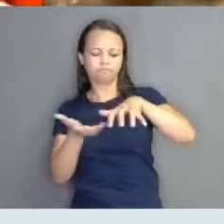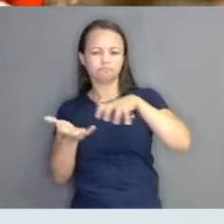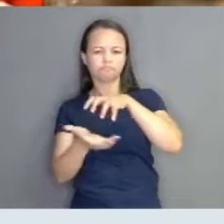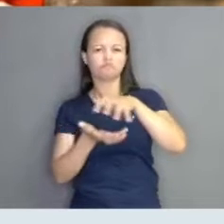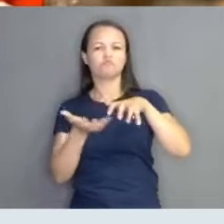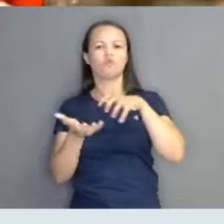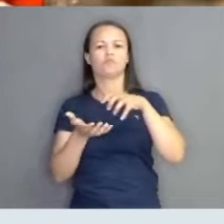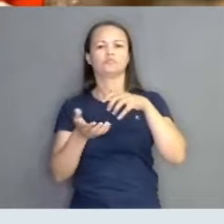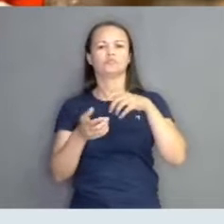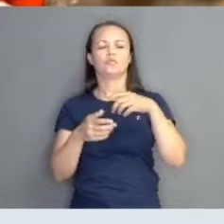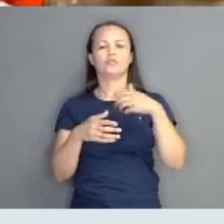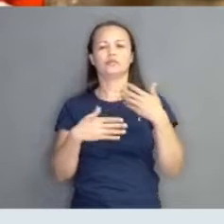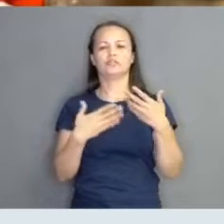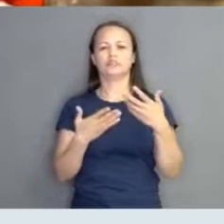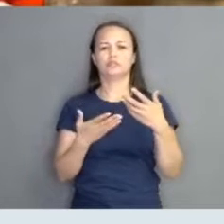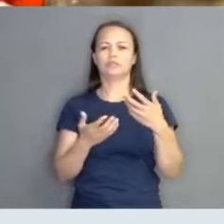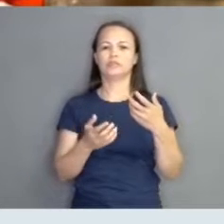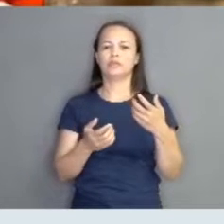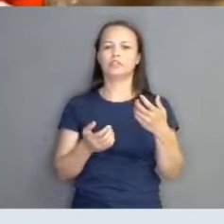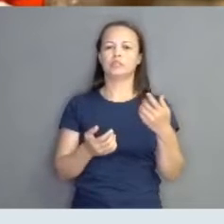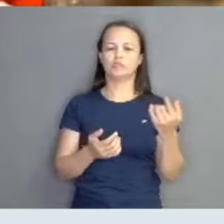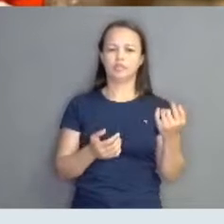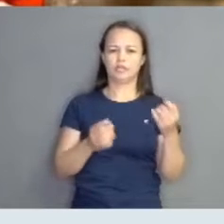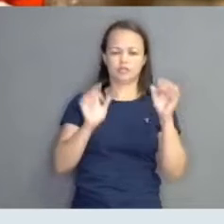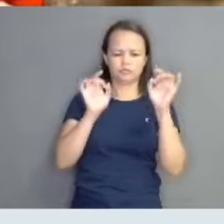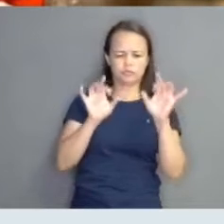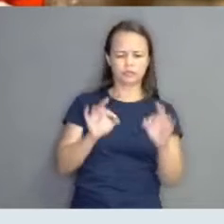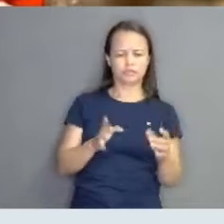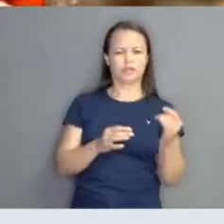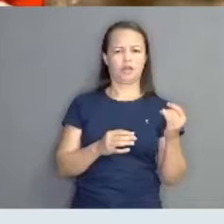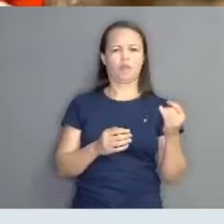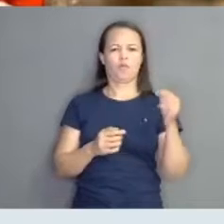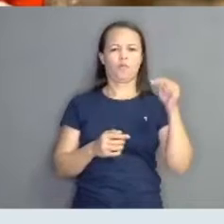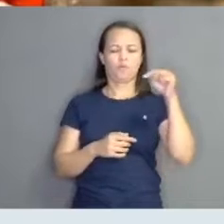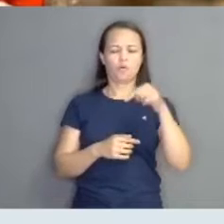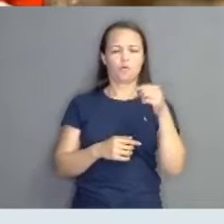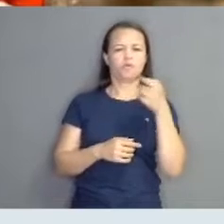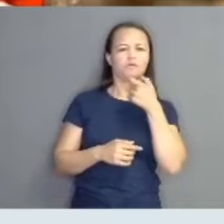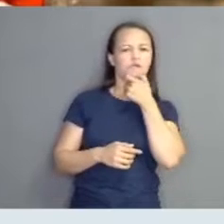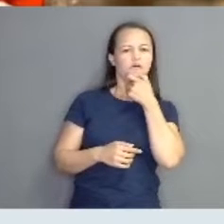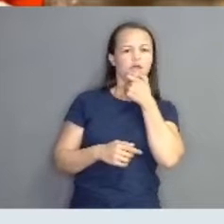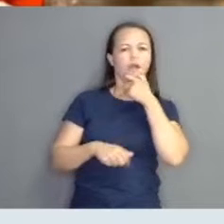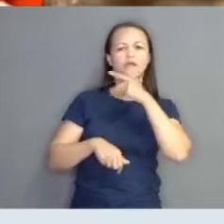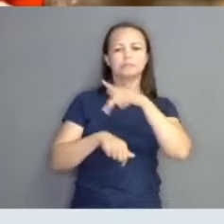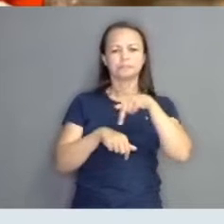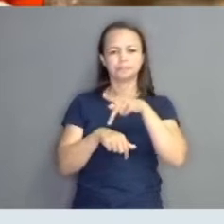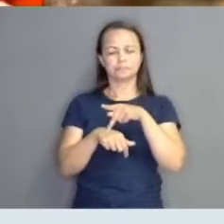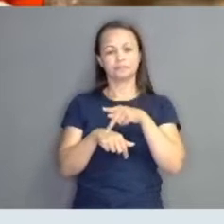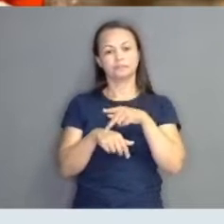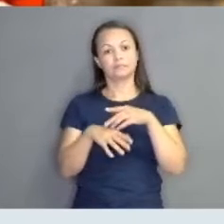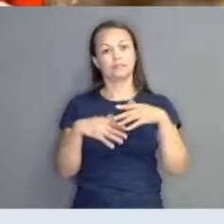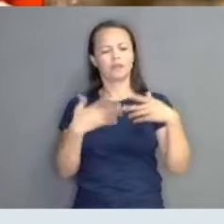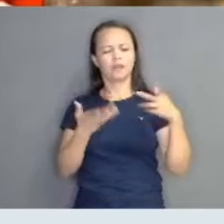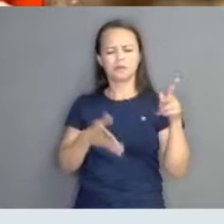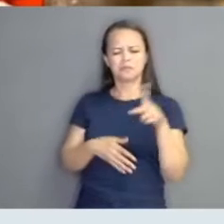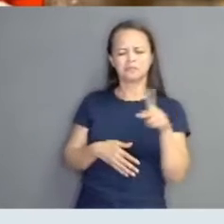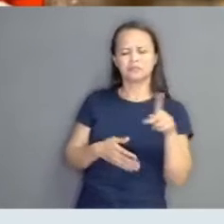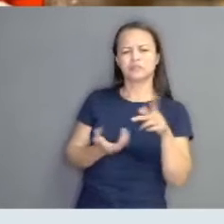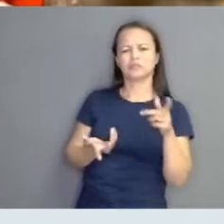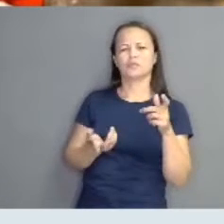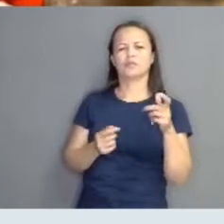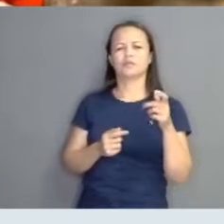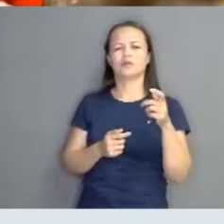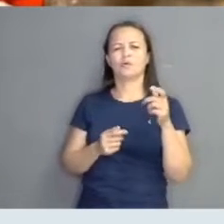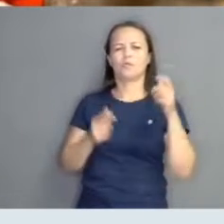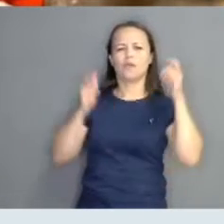na Inglaterra. Ah, professor, então a Rainha Elizabeth, ela tem pessoas que ficam à frente da